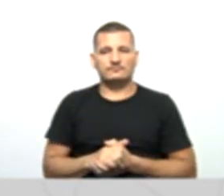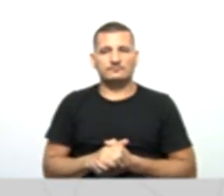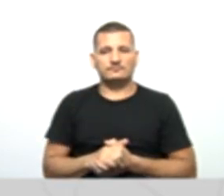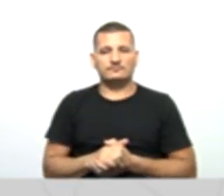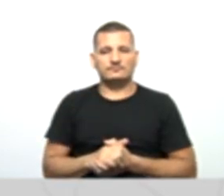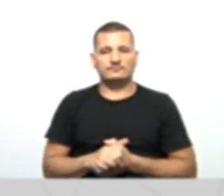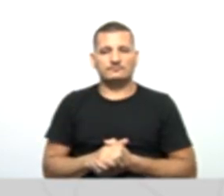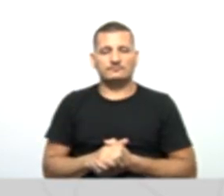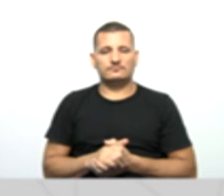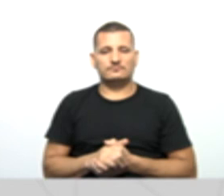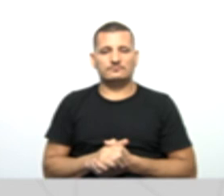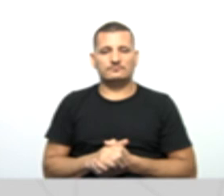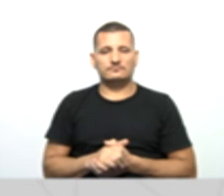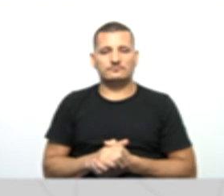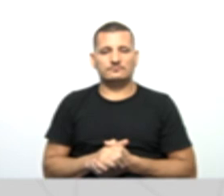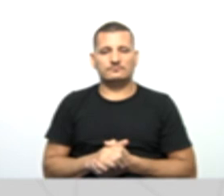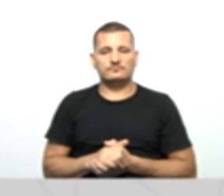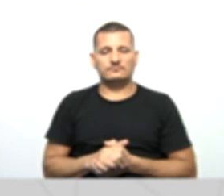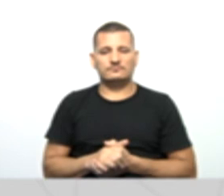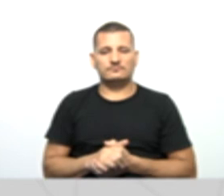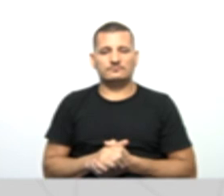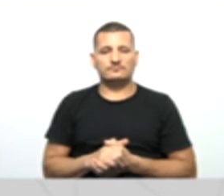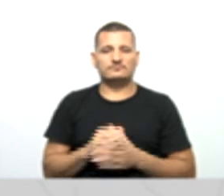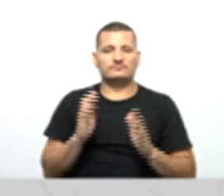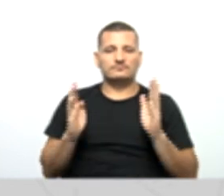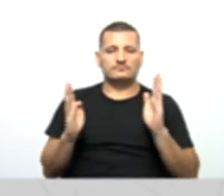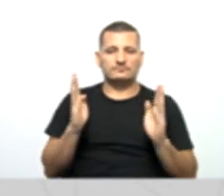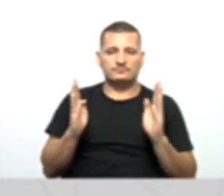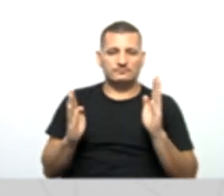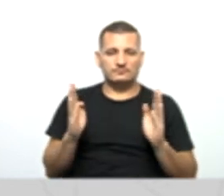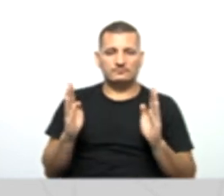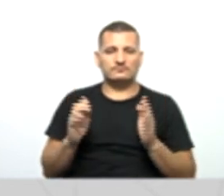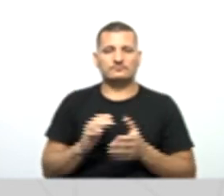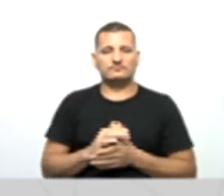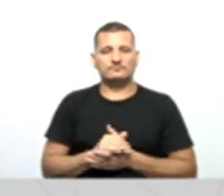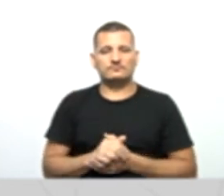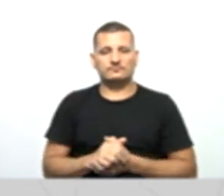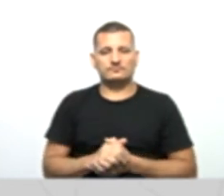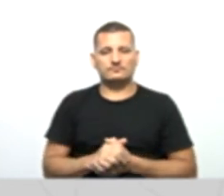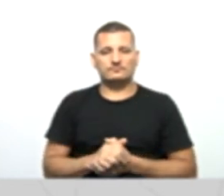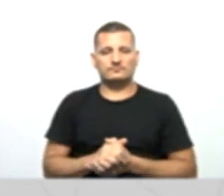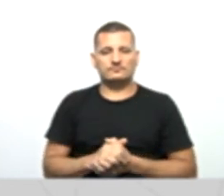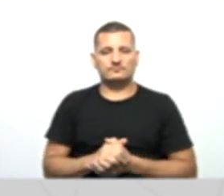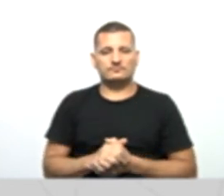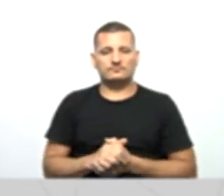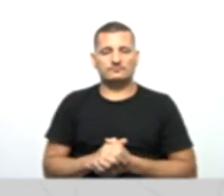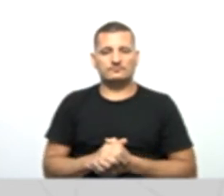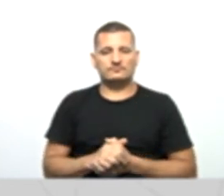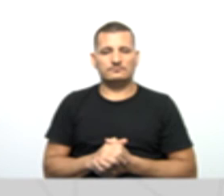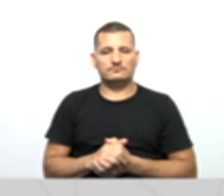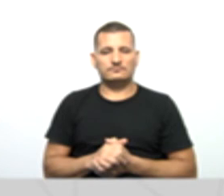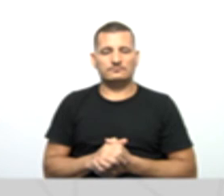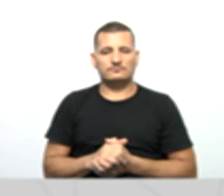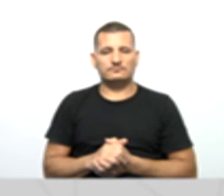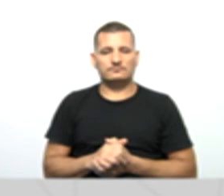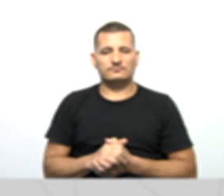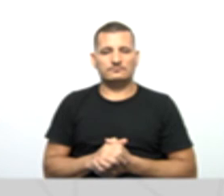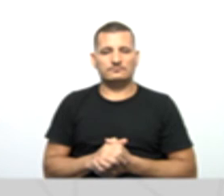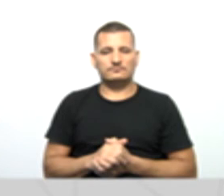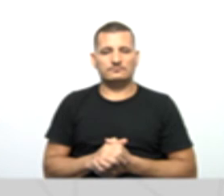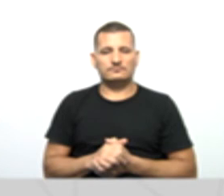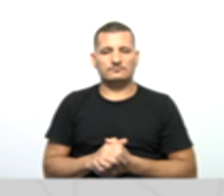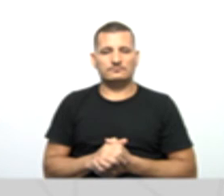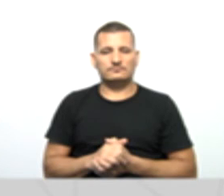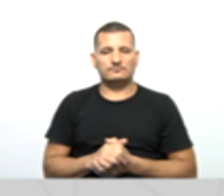isso, já tenho que verificar aqui qual é o prazo que eu tenho para escolher qual é a alvenaria, onde que eu vou comprar, como que eu vou comprar, qual é o valor que eu vou